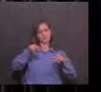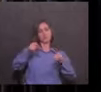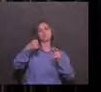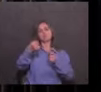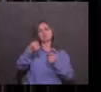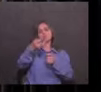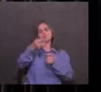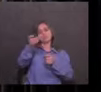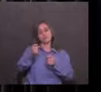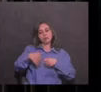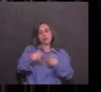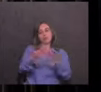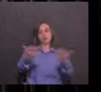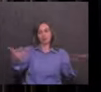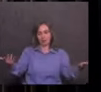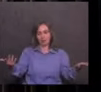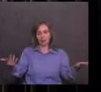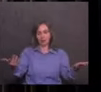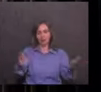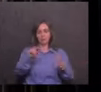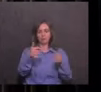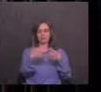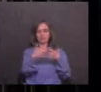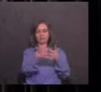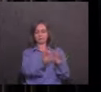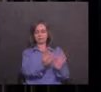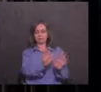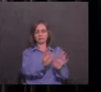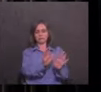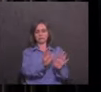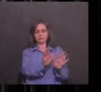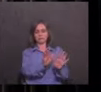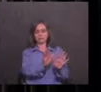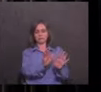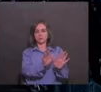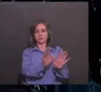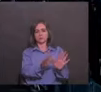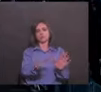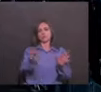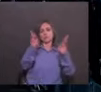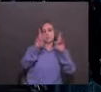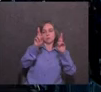pokoju możemy żyć prawdziwie bracia i siostry.